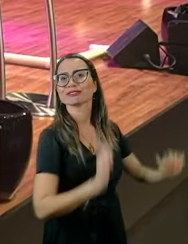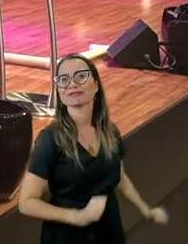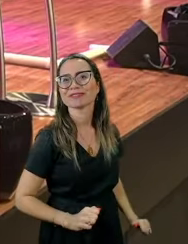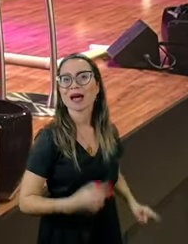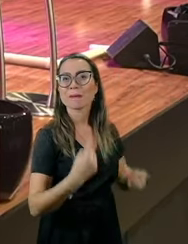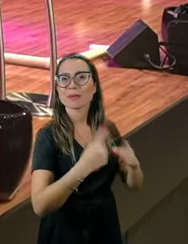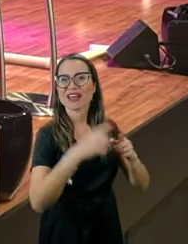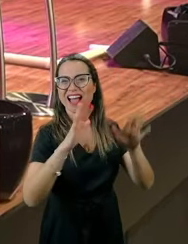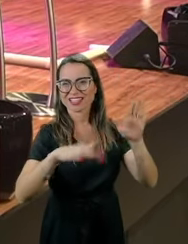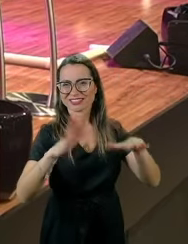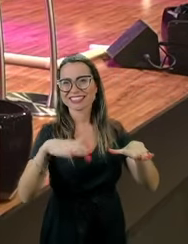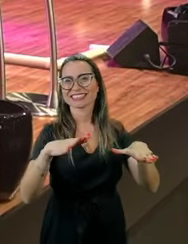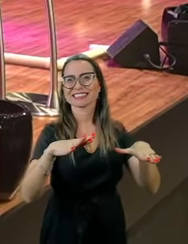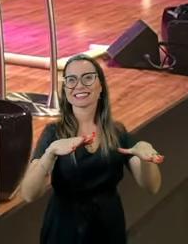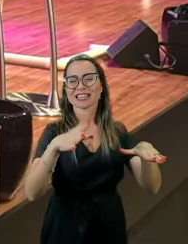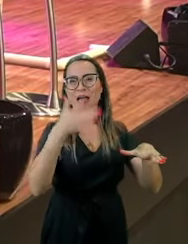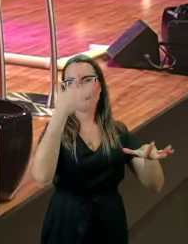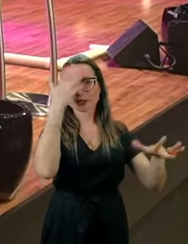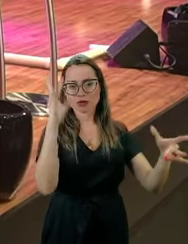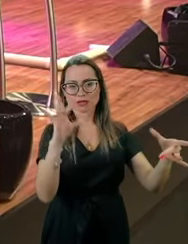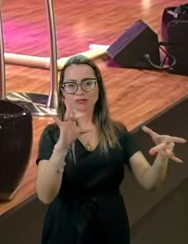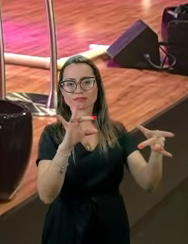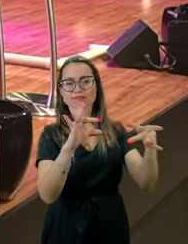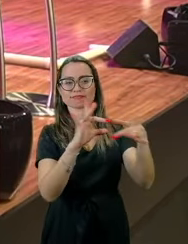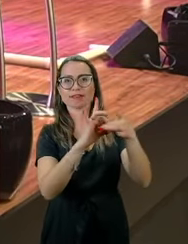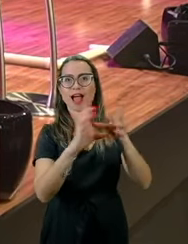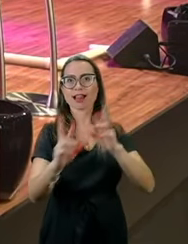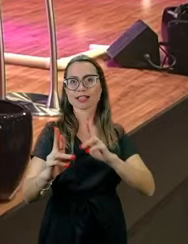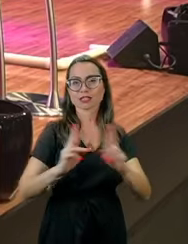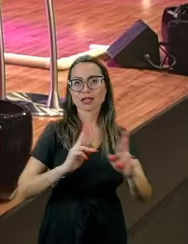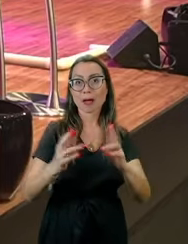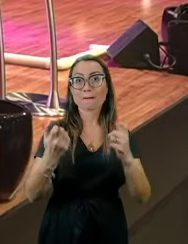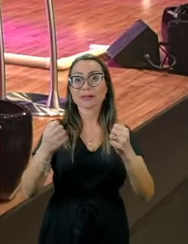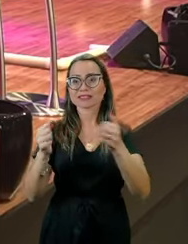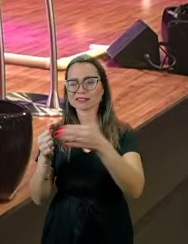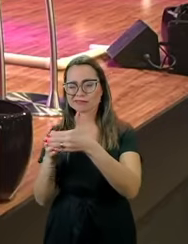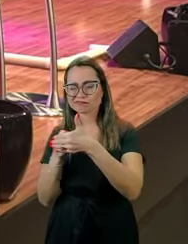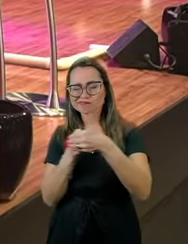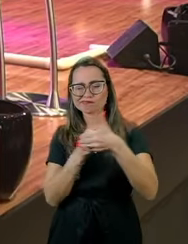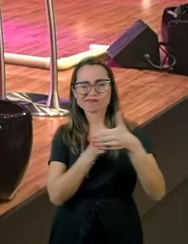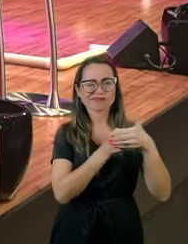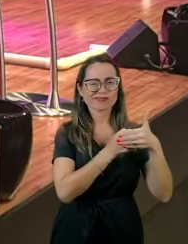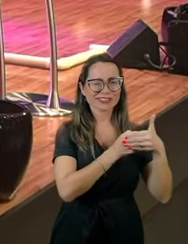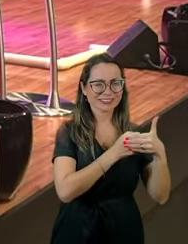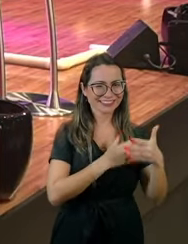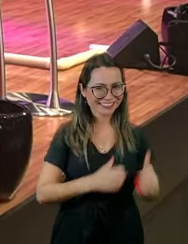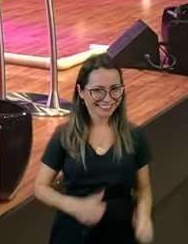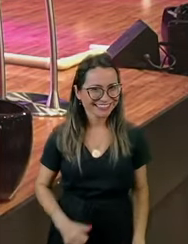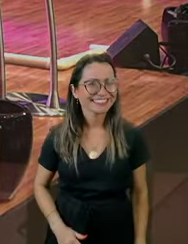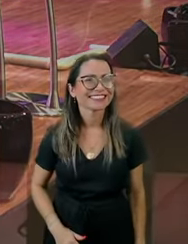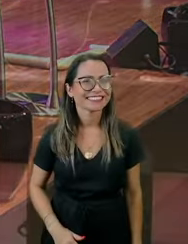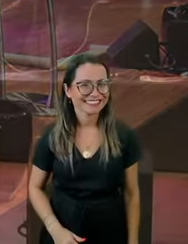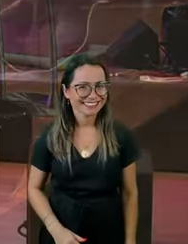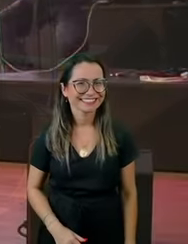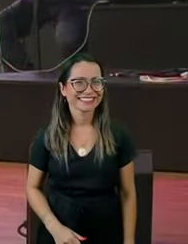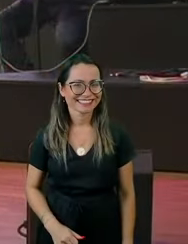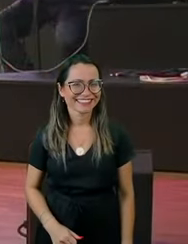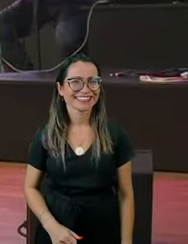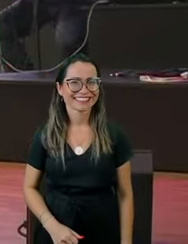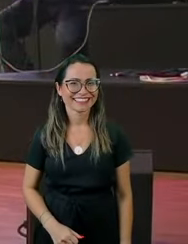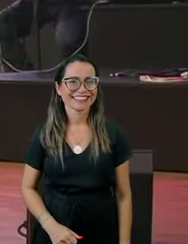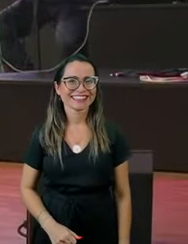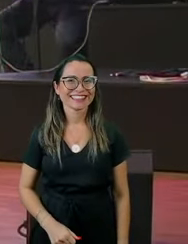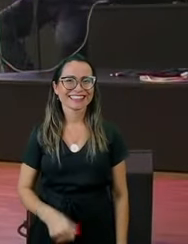escondidas. Você precisa estar conectado assim, ó, nas profundas. Olha, ah, mas dentro. E